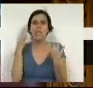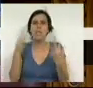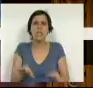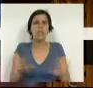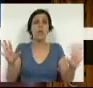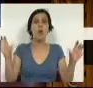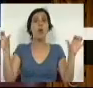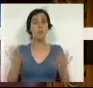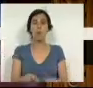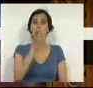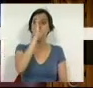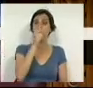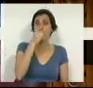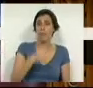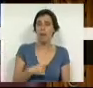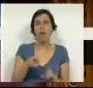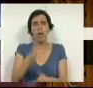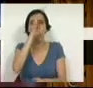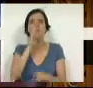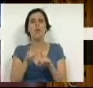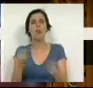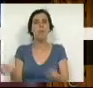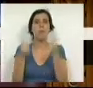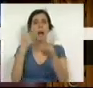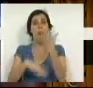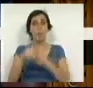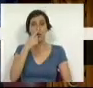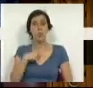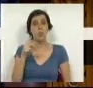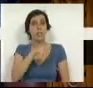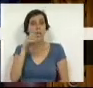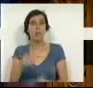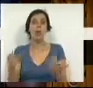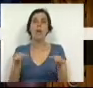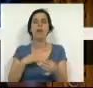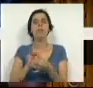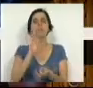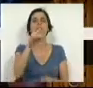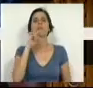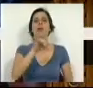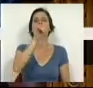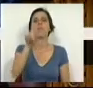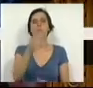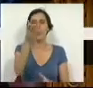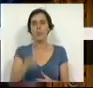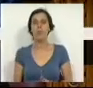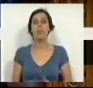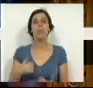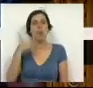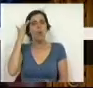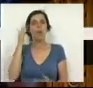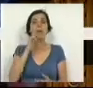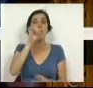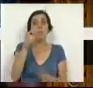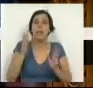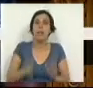simples. Pior do que um governo falhado é um governo que se recusa a aprender com os erros. E aqui deixo uma pergunta, Sr. Primeiro-Ministro, porque eu creio que é a pergunta